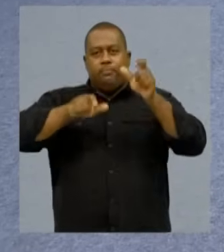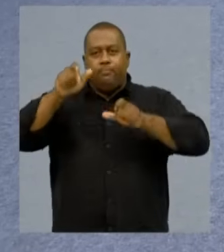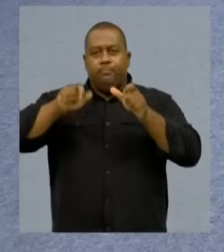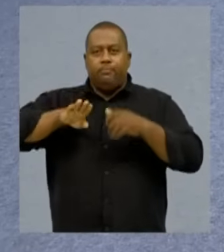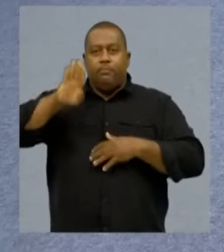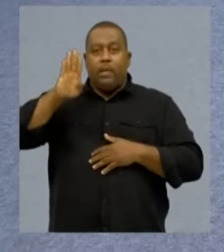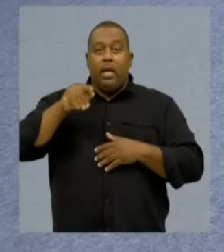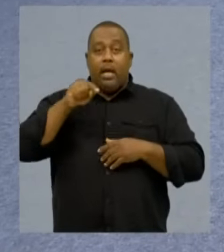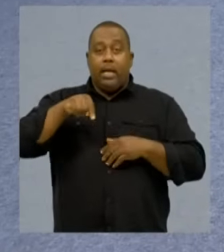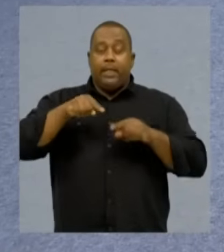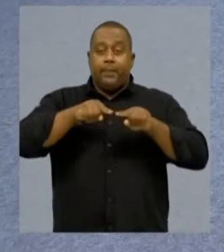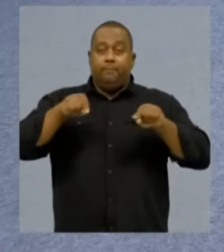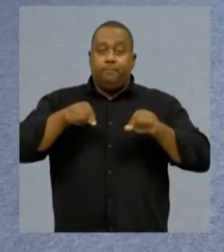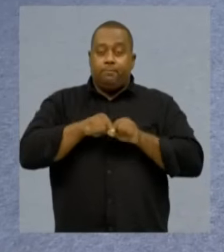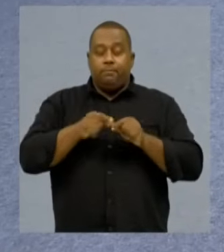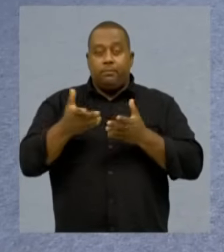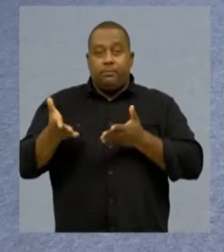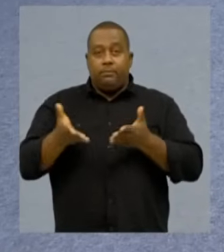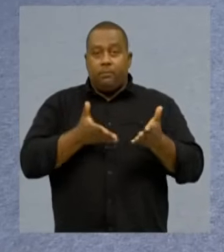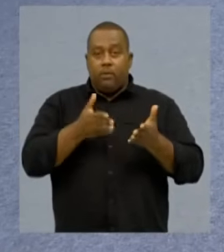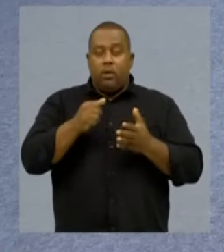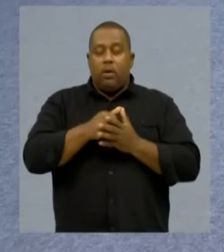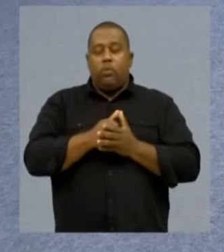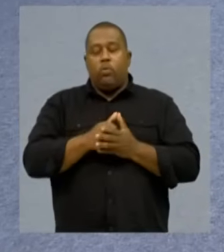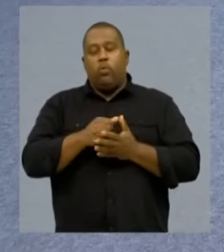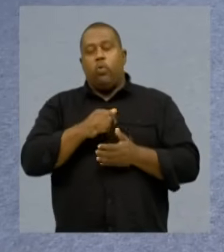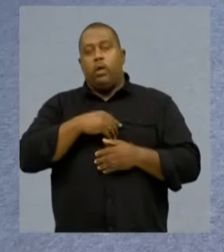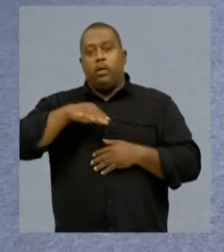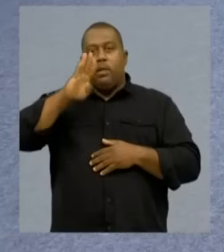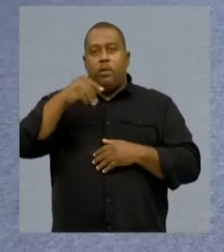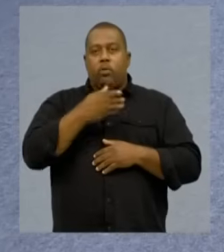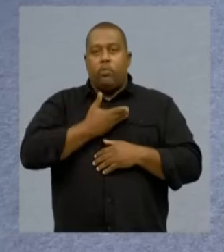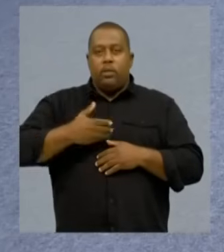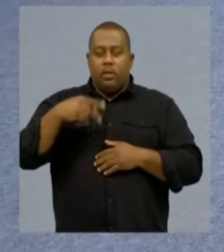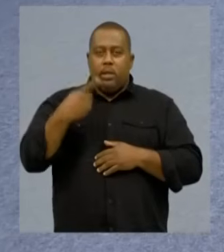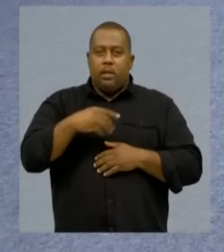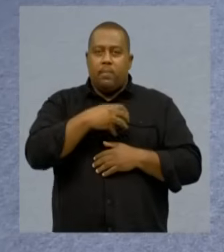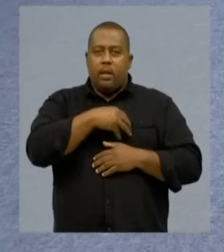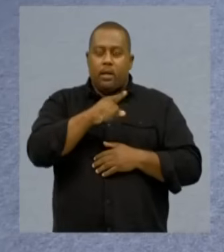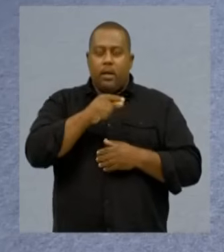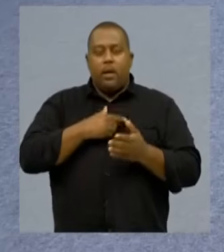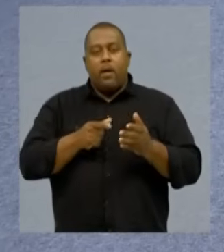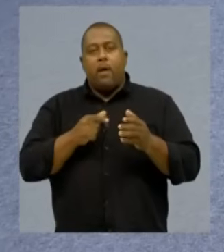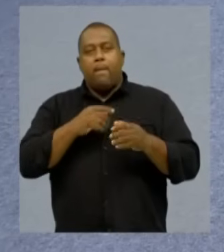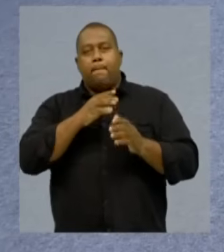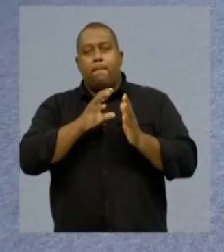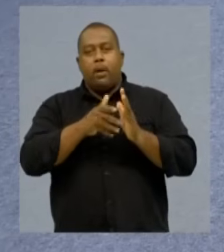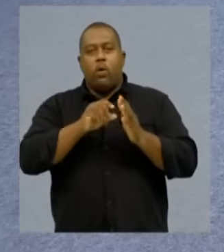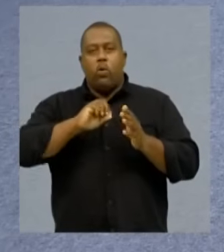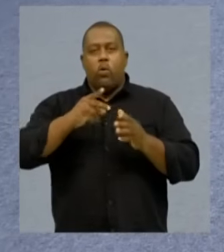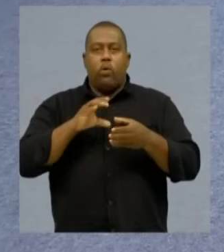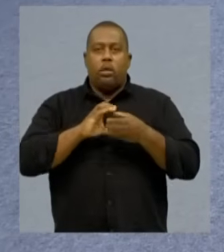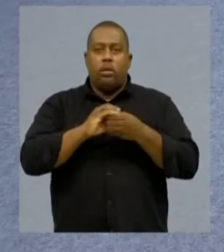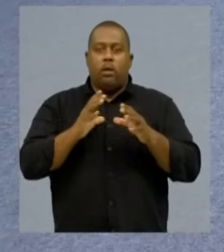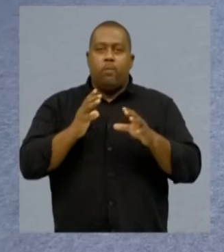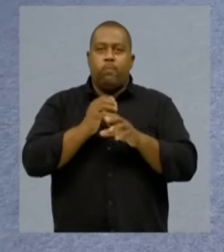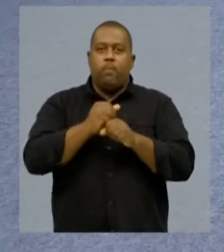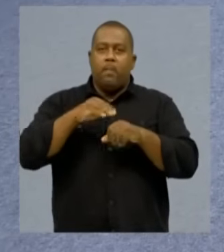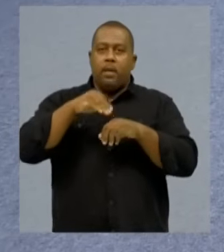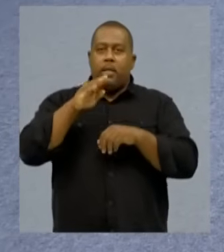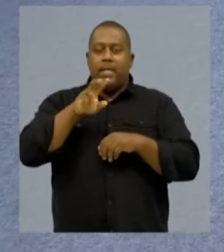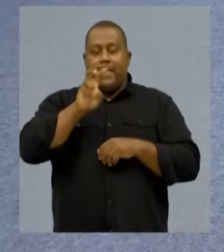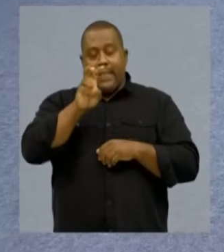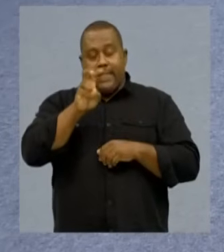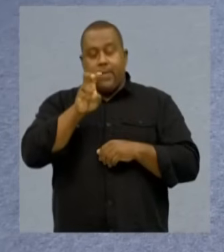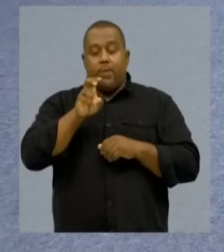recebemos os candidatos ao governo da Bahia, cujos partidos ou coligações têm acima de 5 representantes